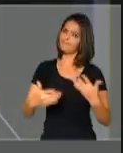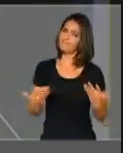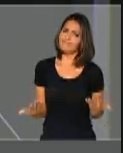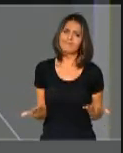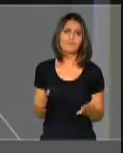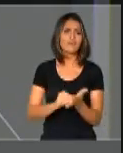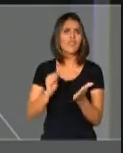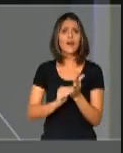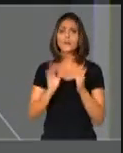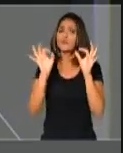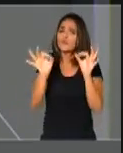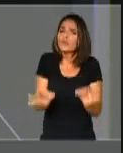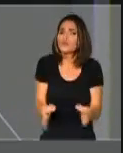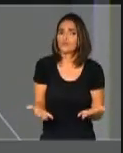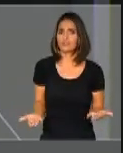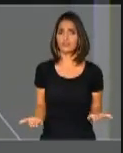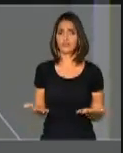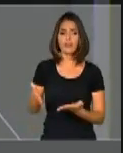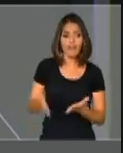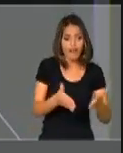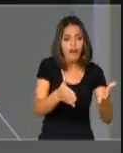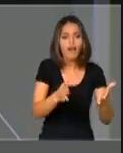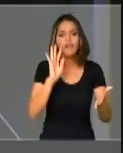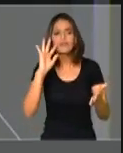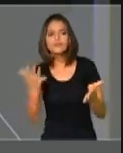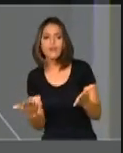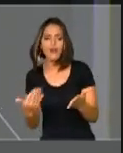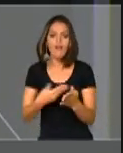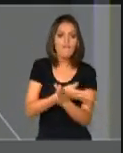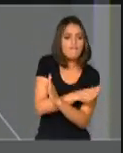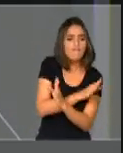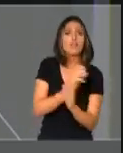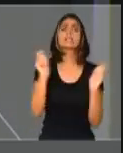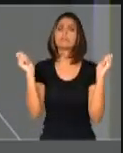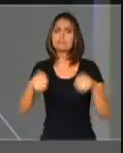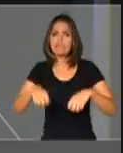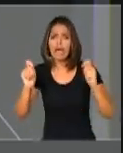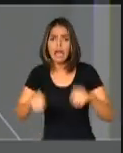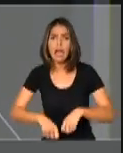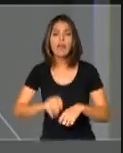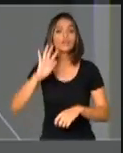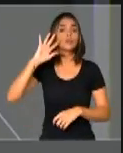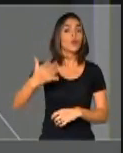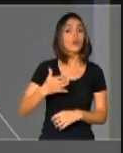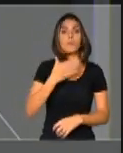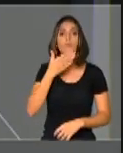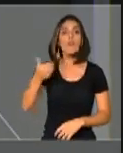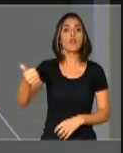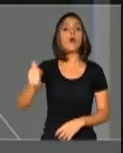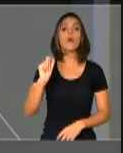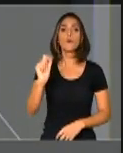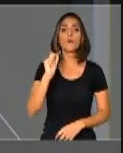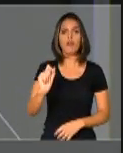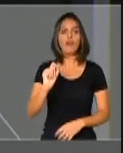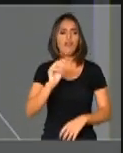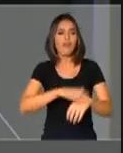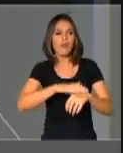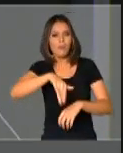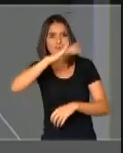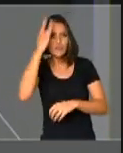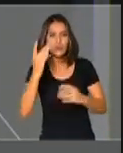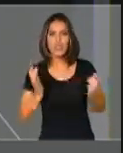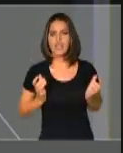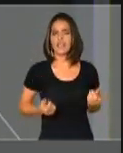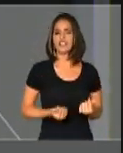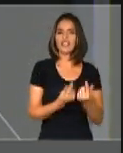trabalhadora. É uma injustiça muito grande. Caminhos nós temos, alternativas nós temos, e a alternativa mais viável é tirar daqueles que